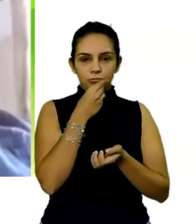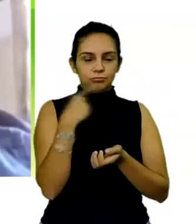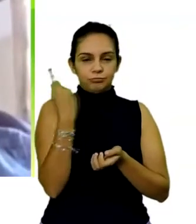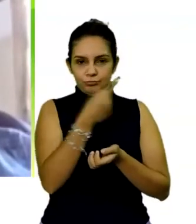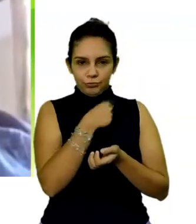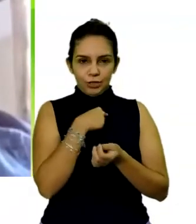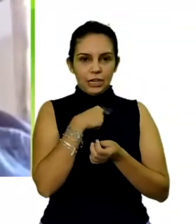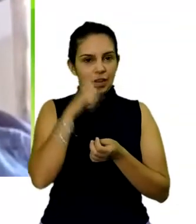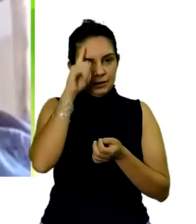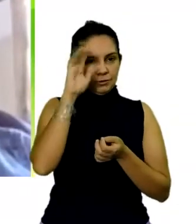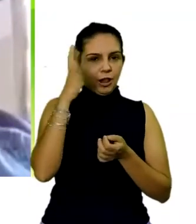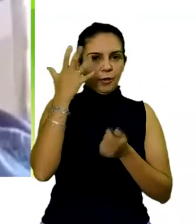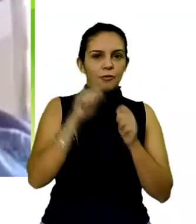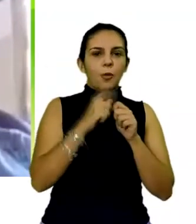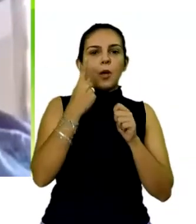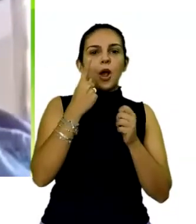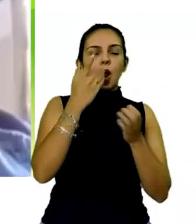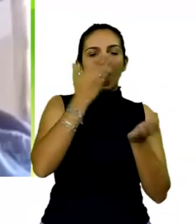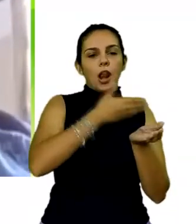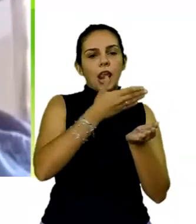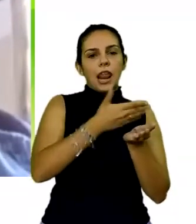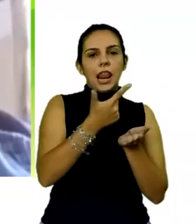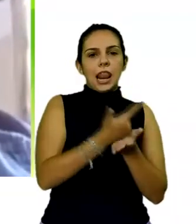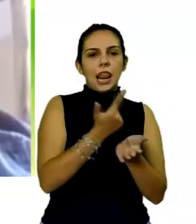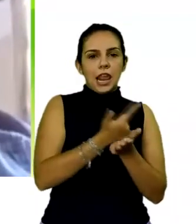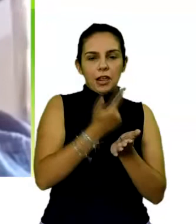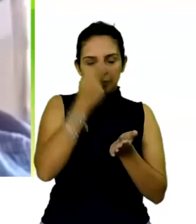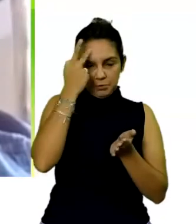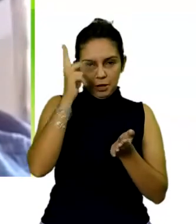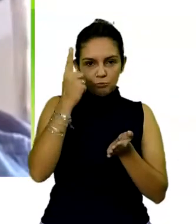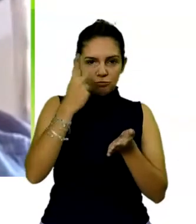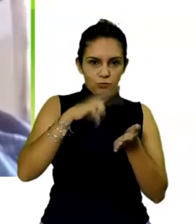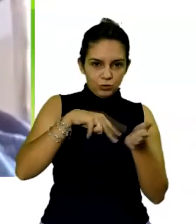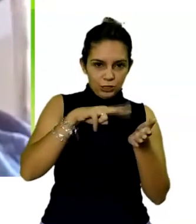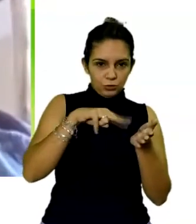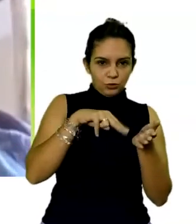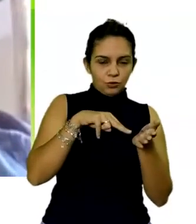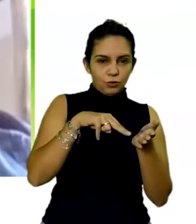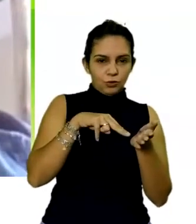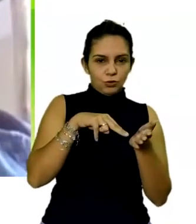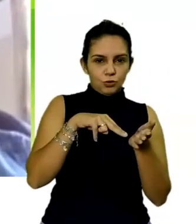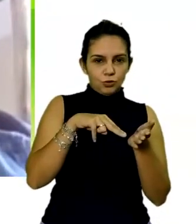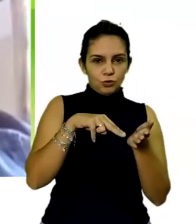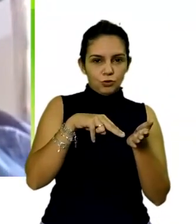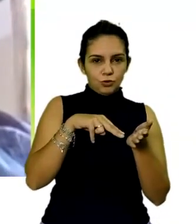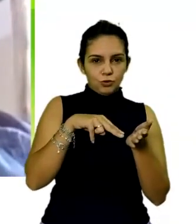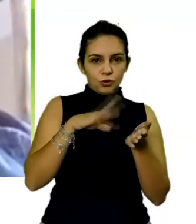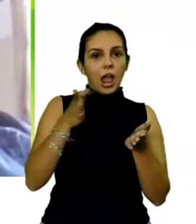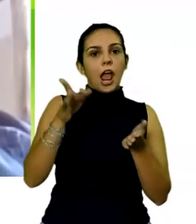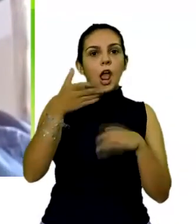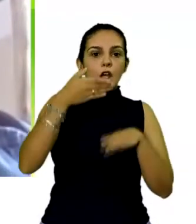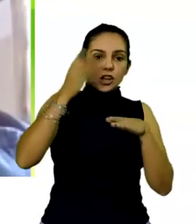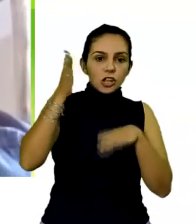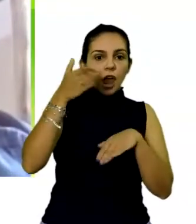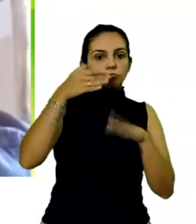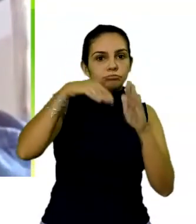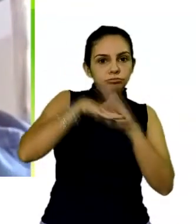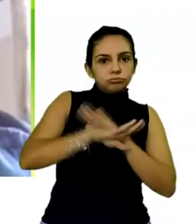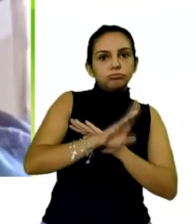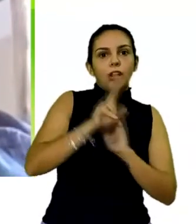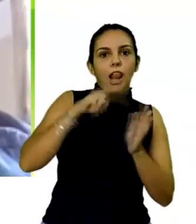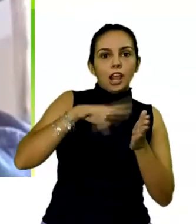nós resolvemos fazer uma coleção de livros já para um leitor que domina a leitura, né?